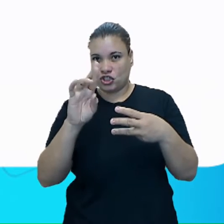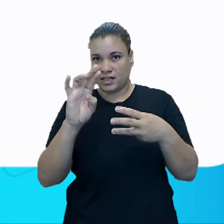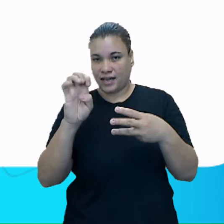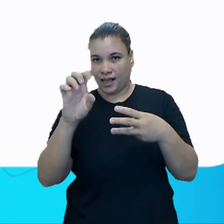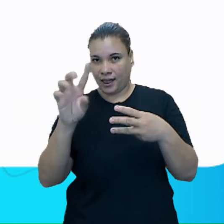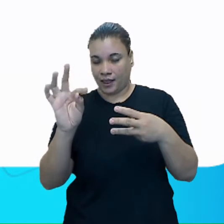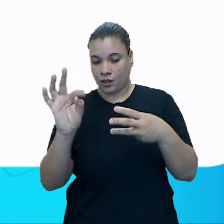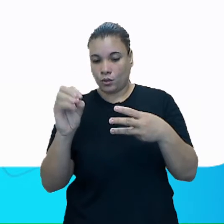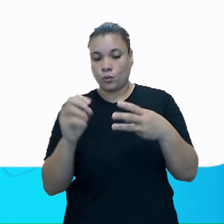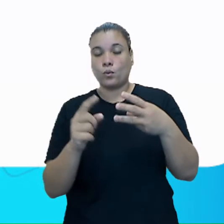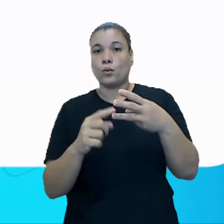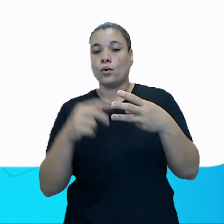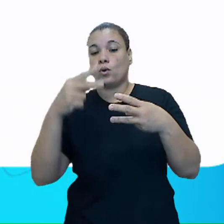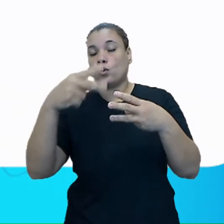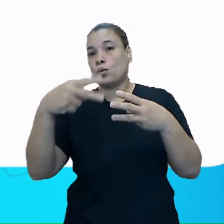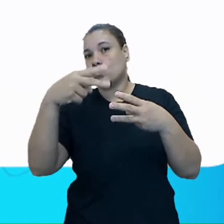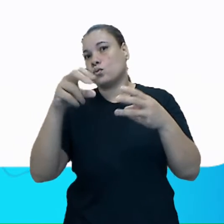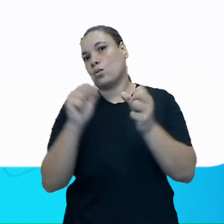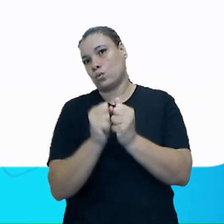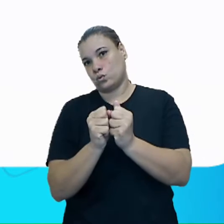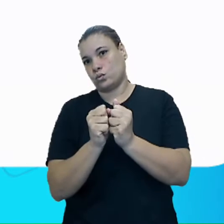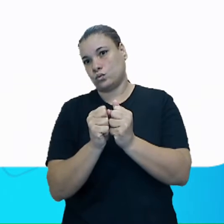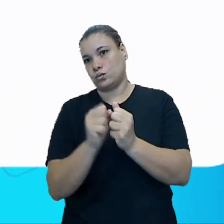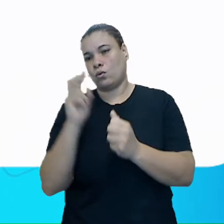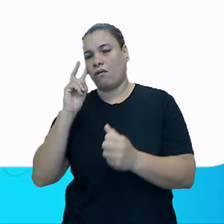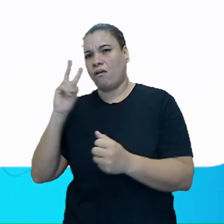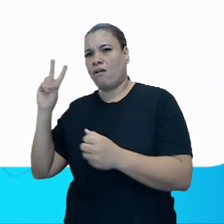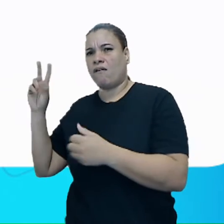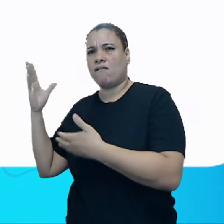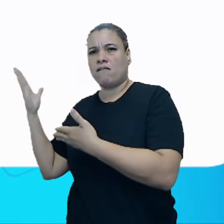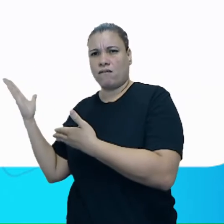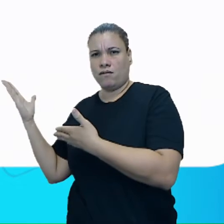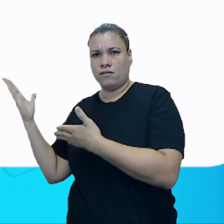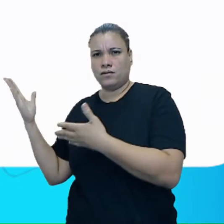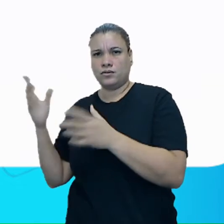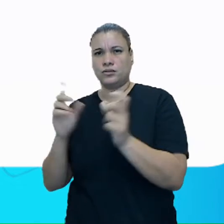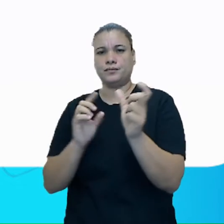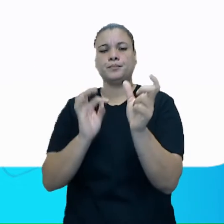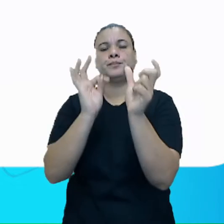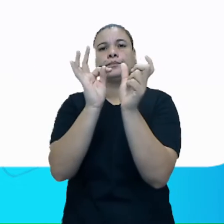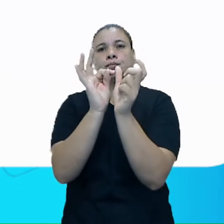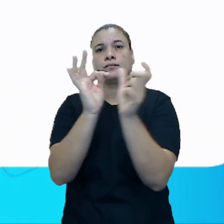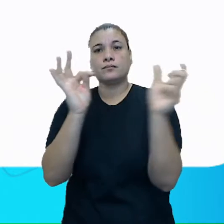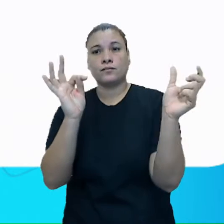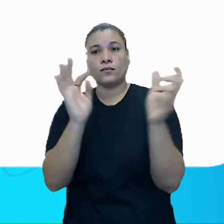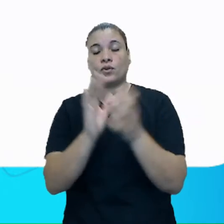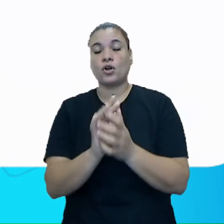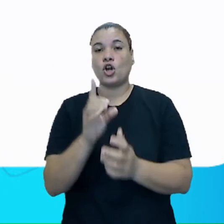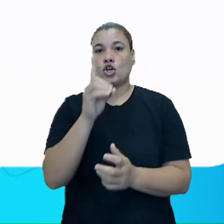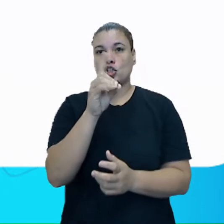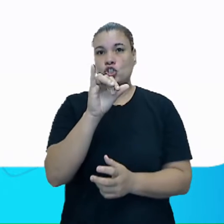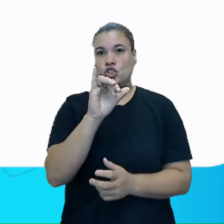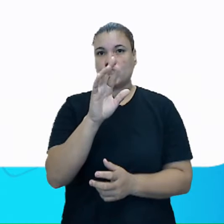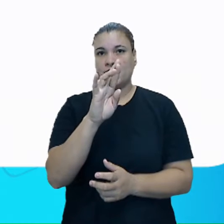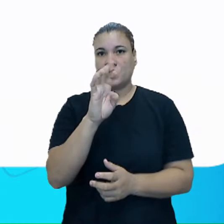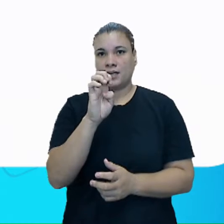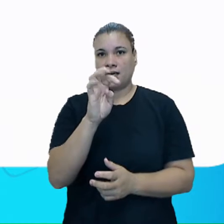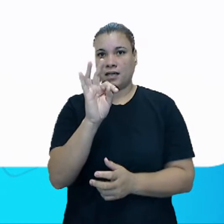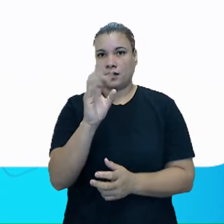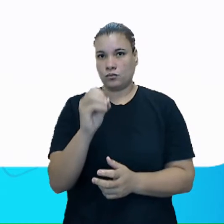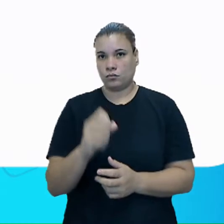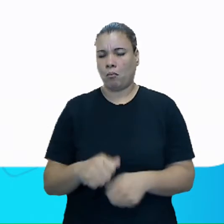Então, observe. Transitivo direto. O que eu estou dizendo? É um complemento que não exige